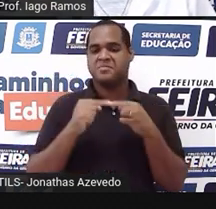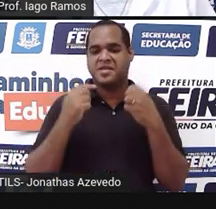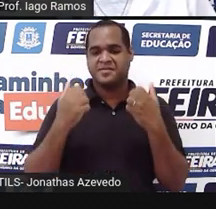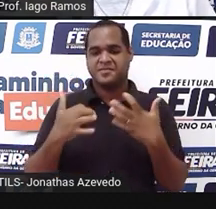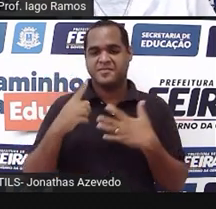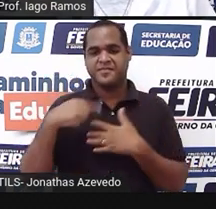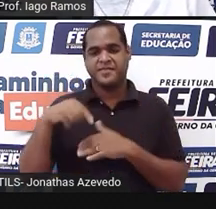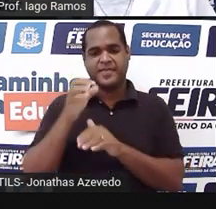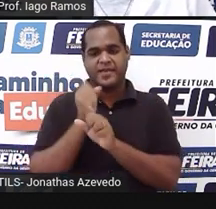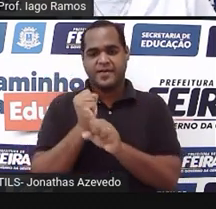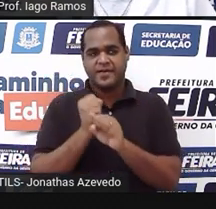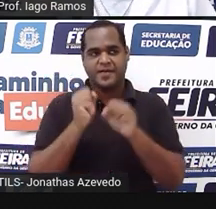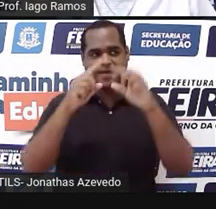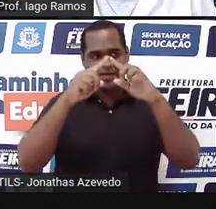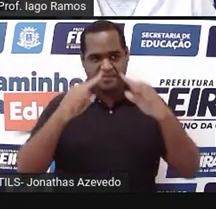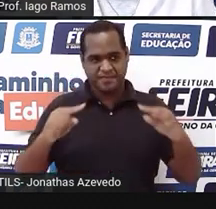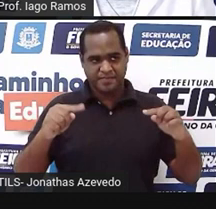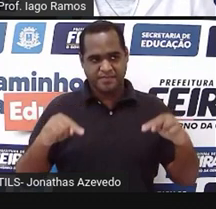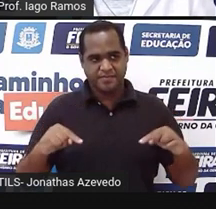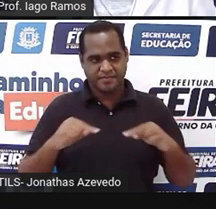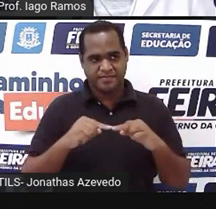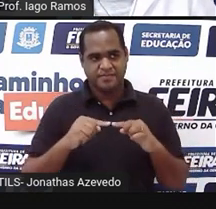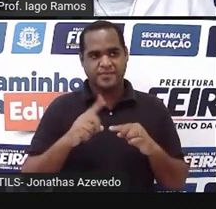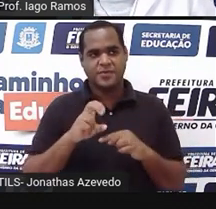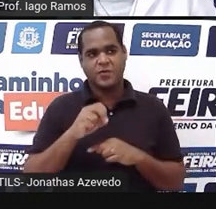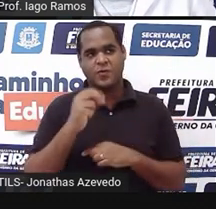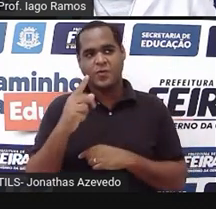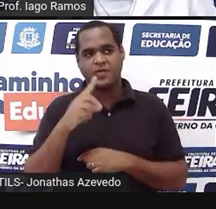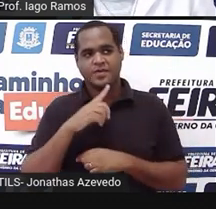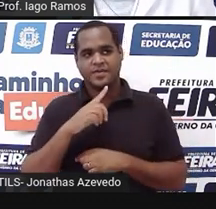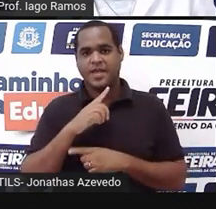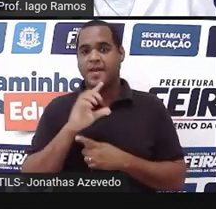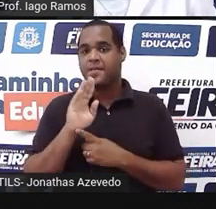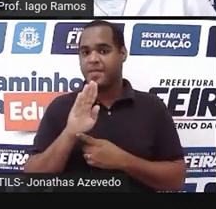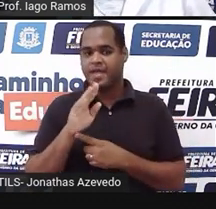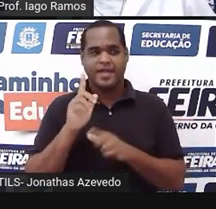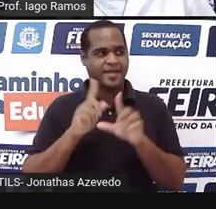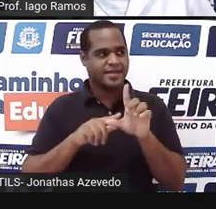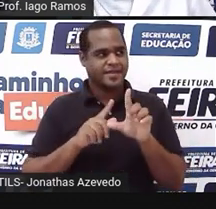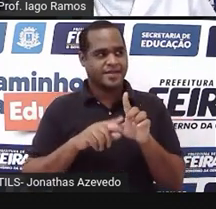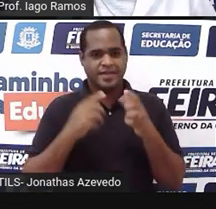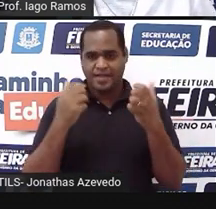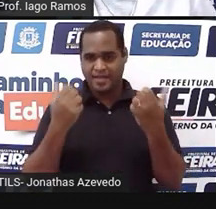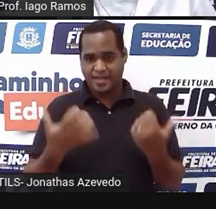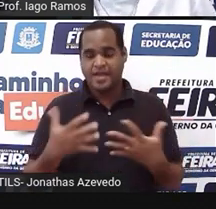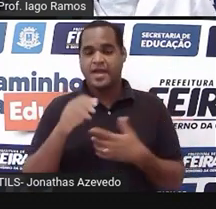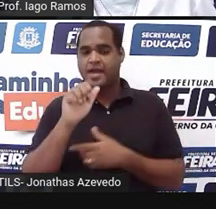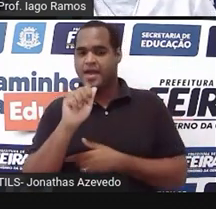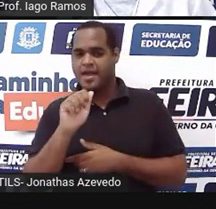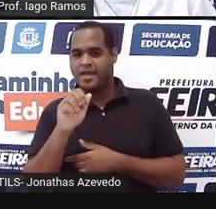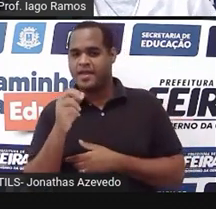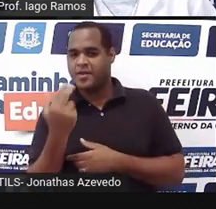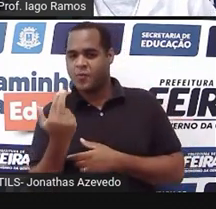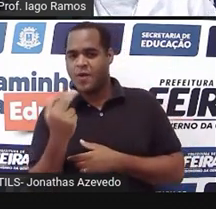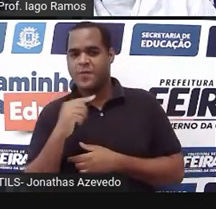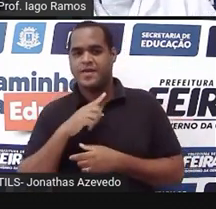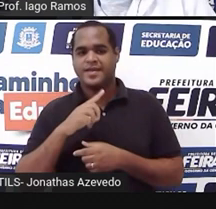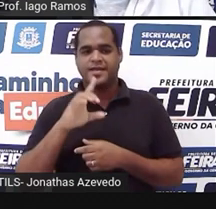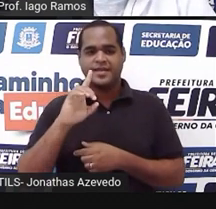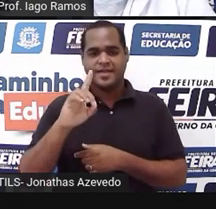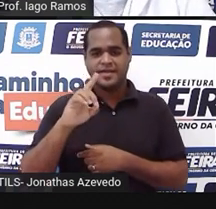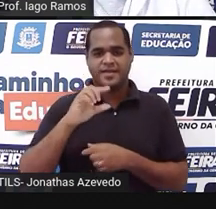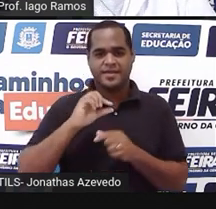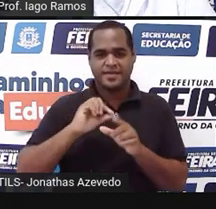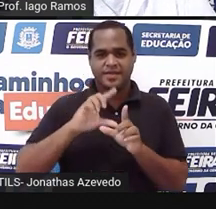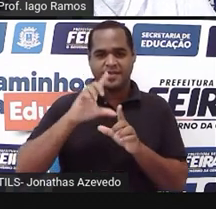calcula a área de um losango ou é o que está na letra b a igual de maiúsculo vezes